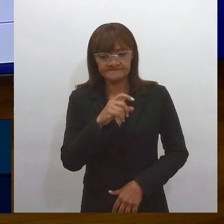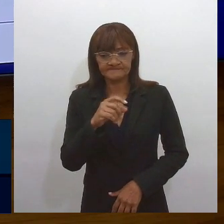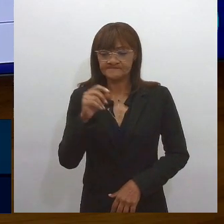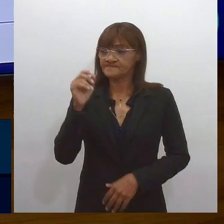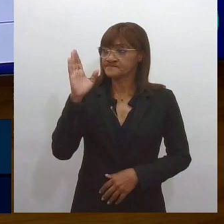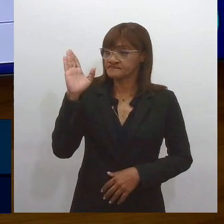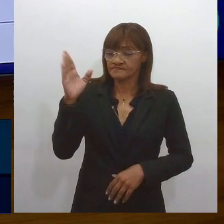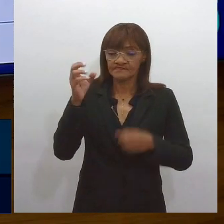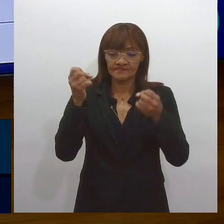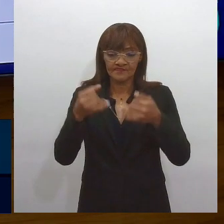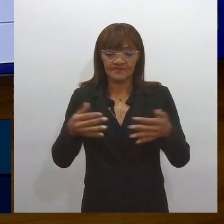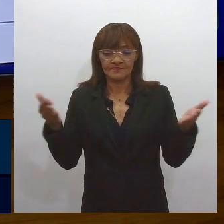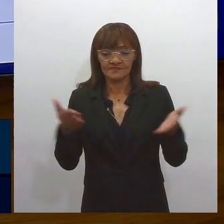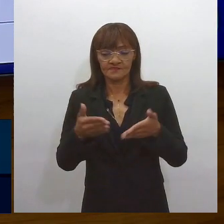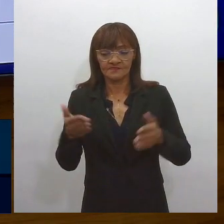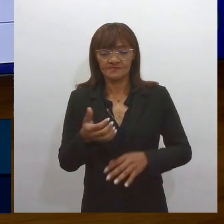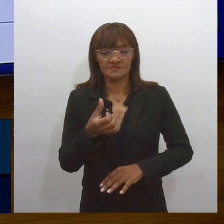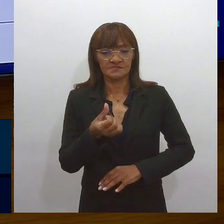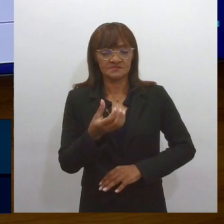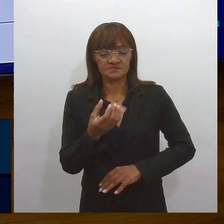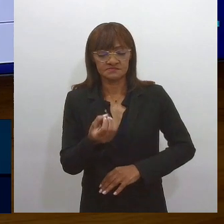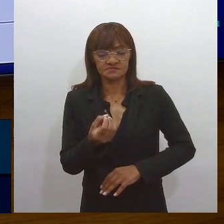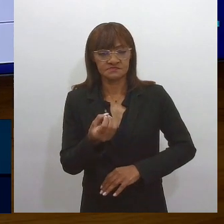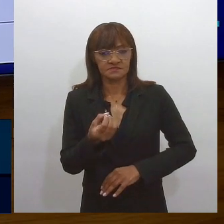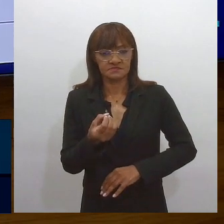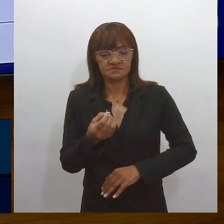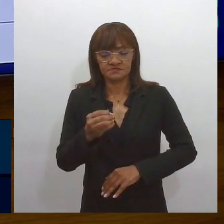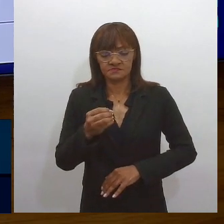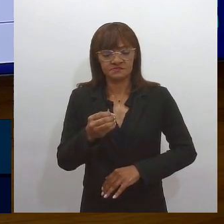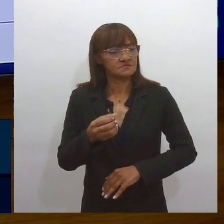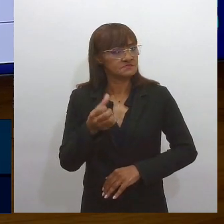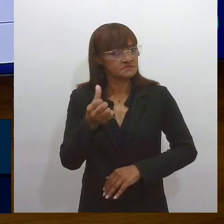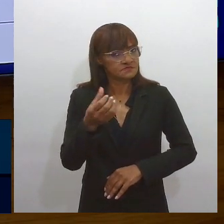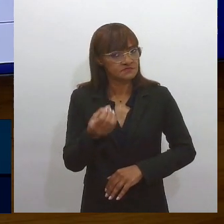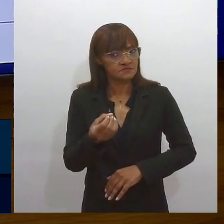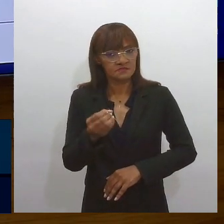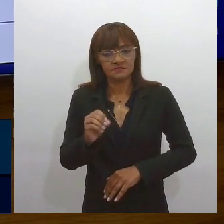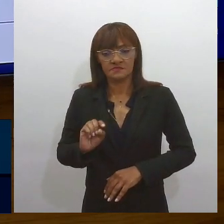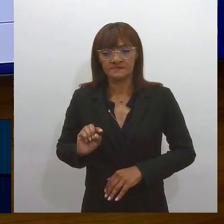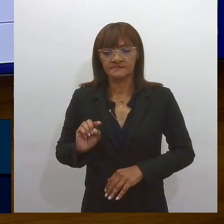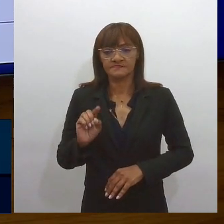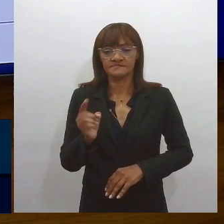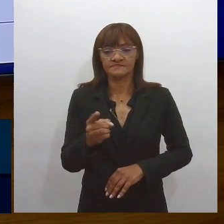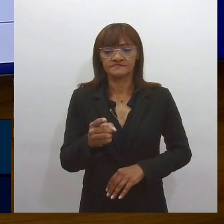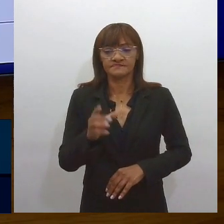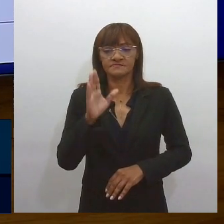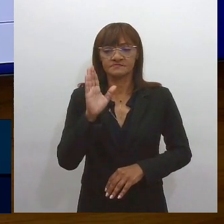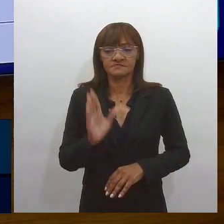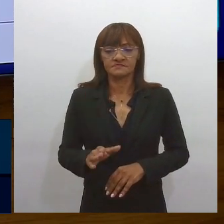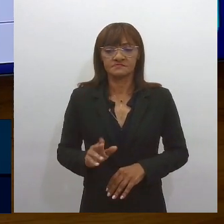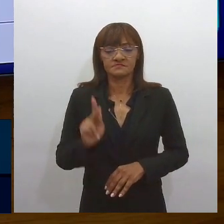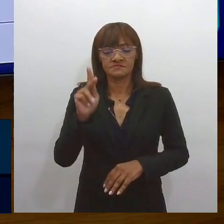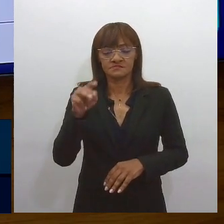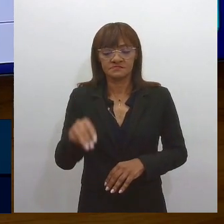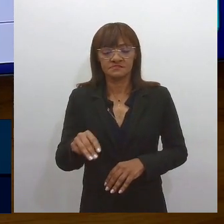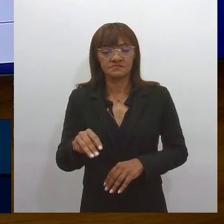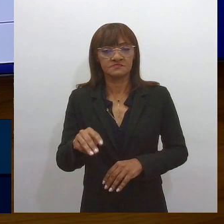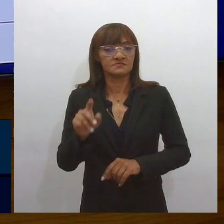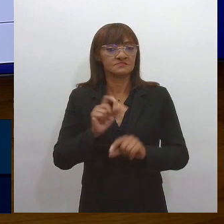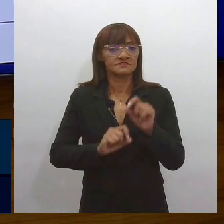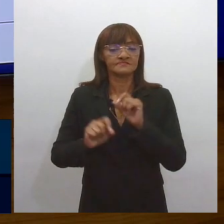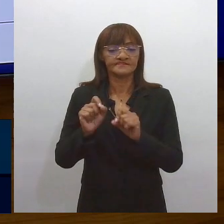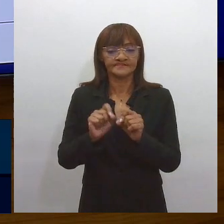60,2 60.000 km de rodovia sob sua so sua jurisdição ano esse ano nós temos um